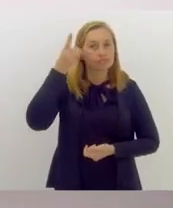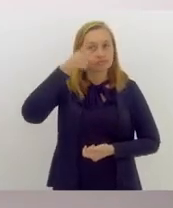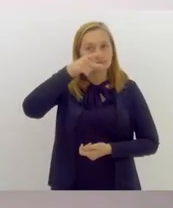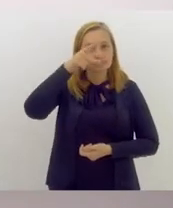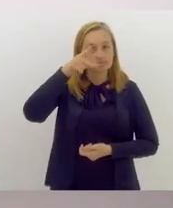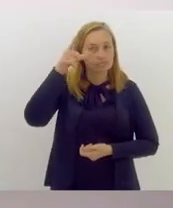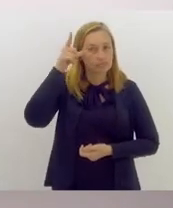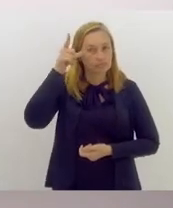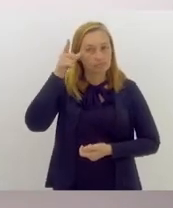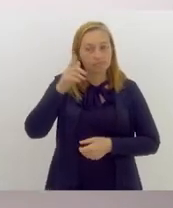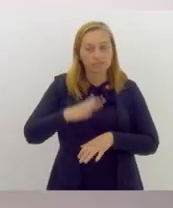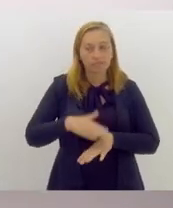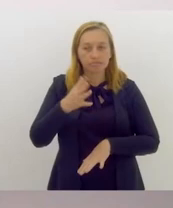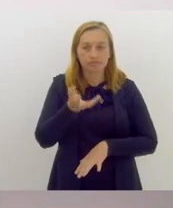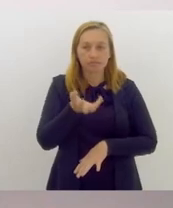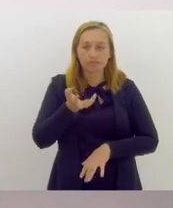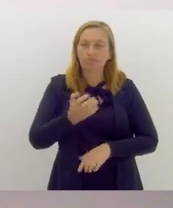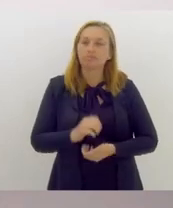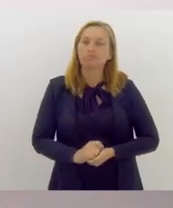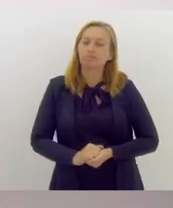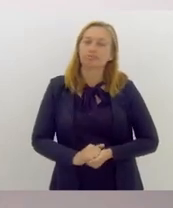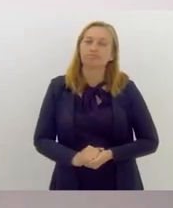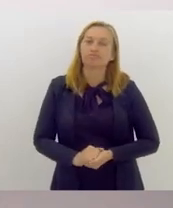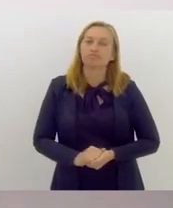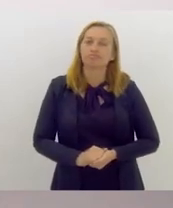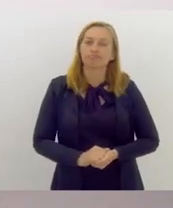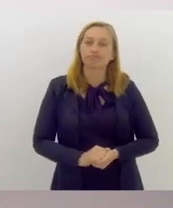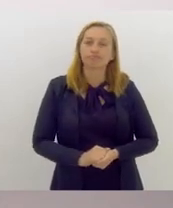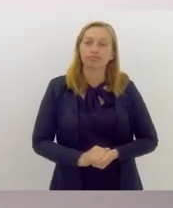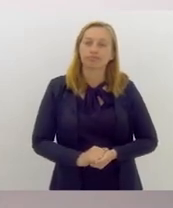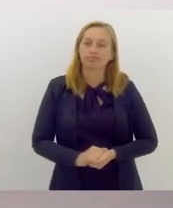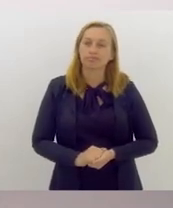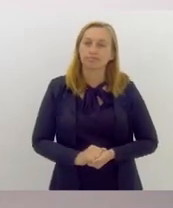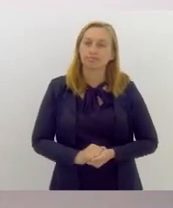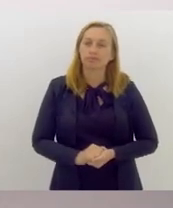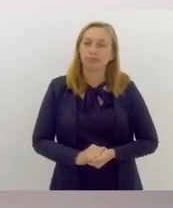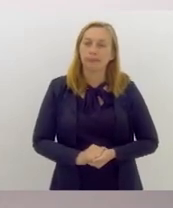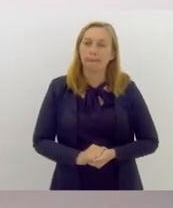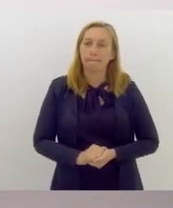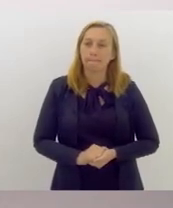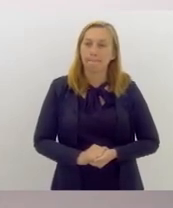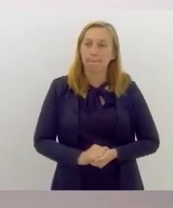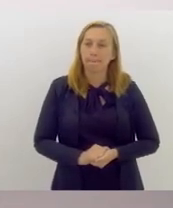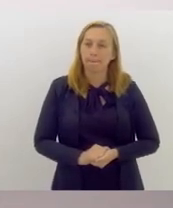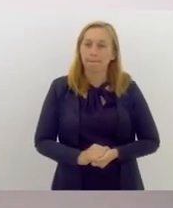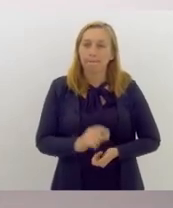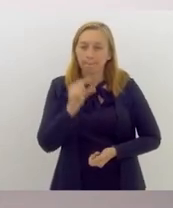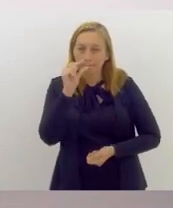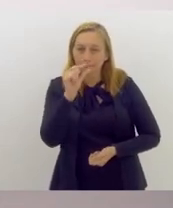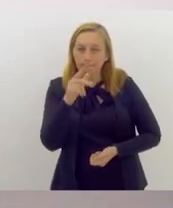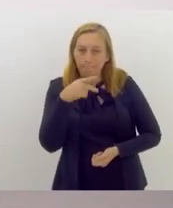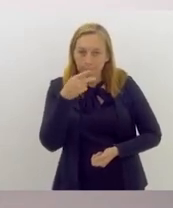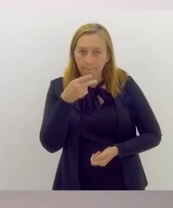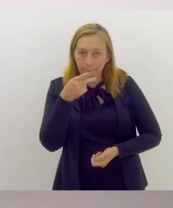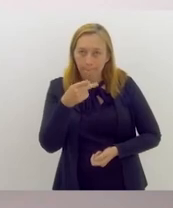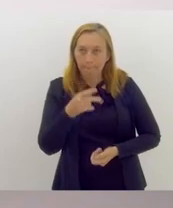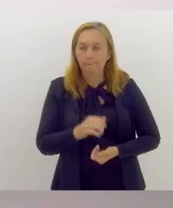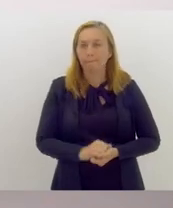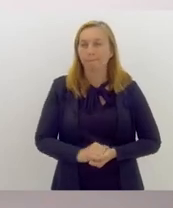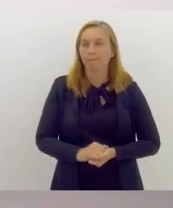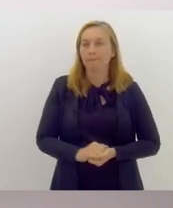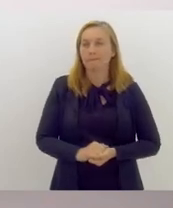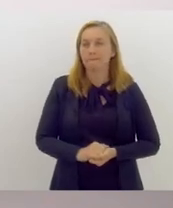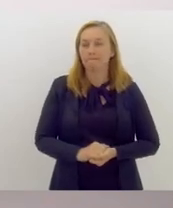muito mais fazer um pequeno comentário e dá algumas